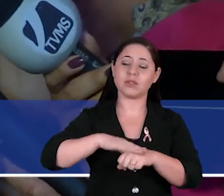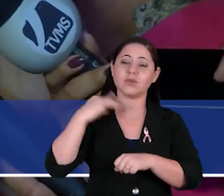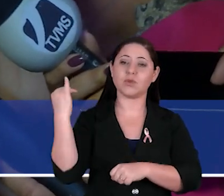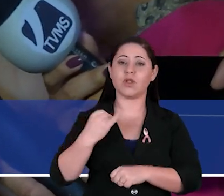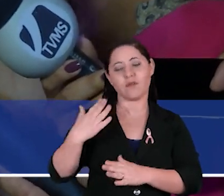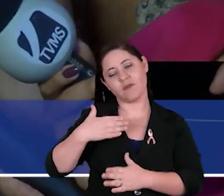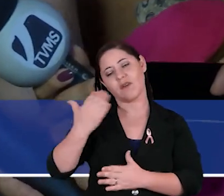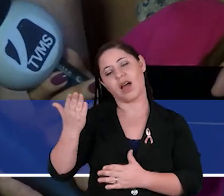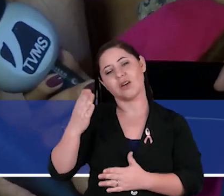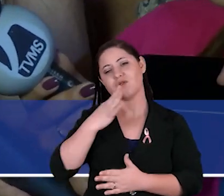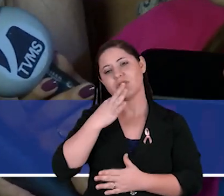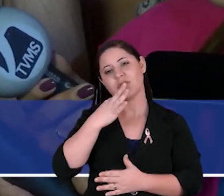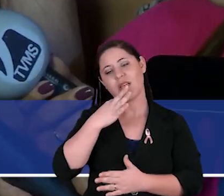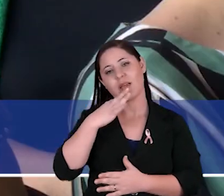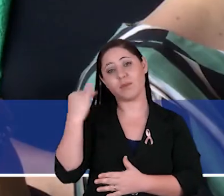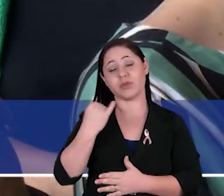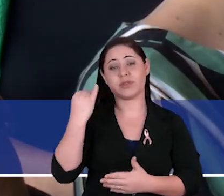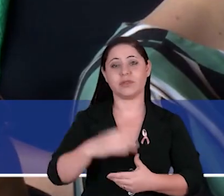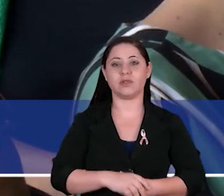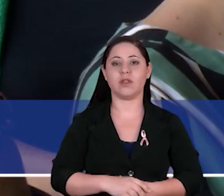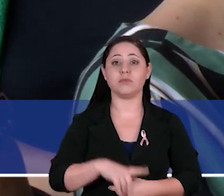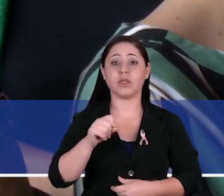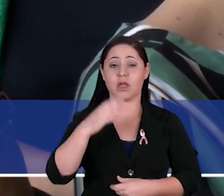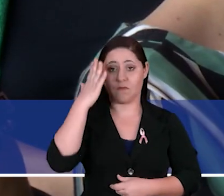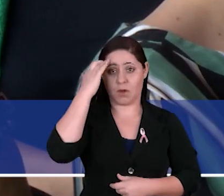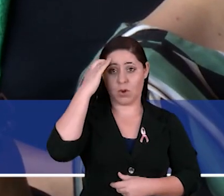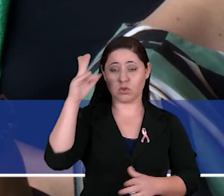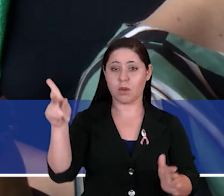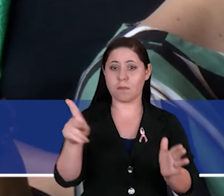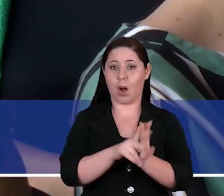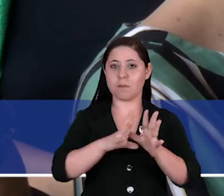o mais importante. Vai lá conhecer, que vale a pena. Para quem